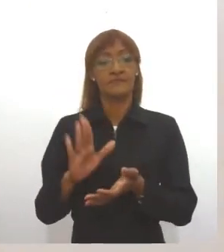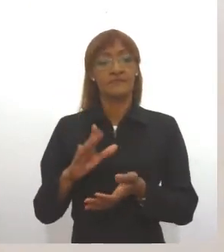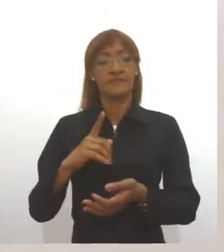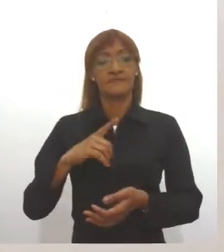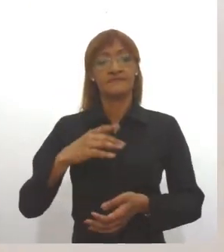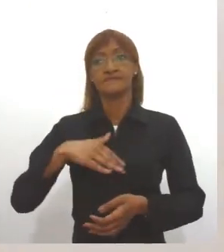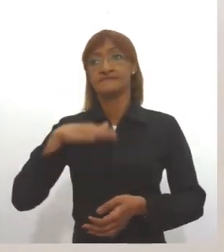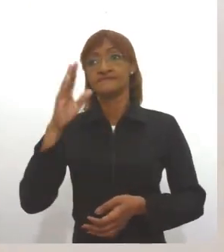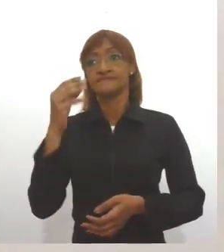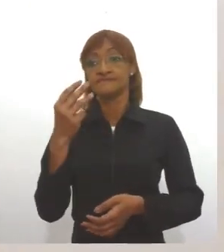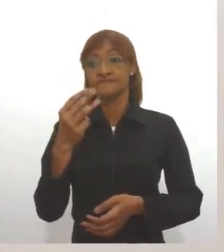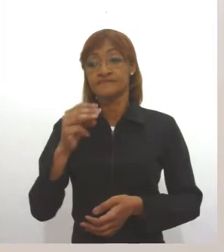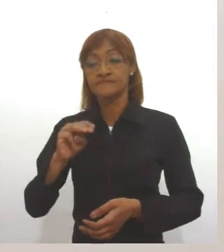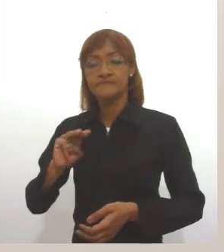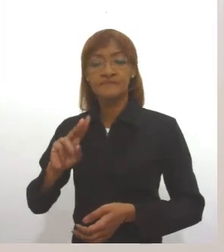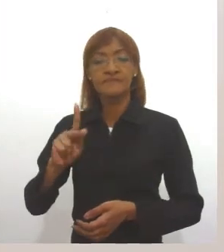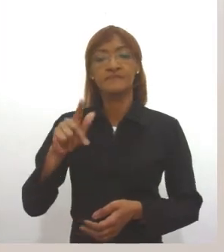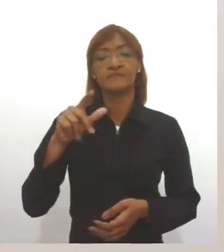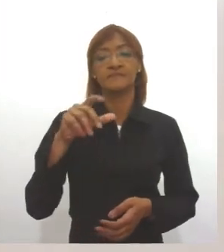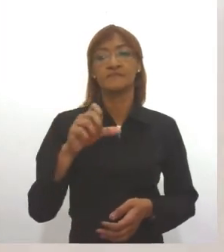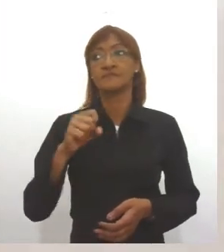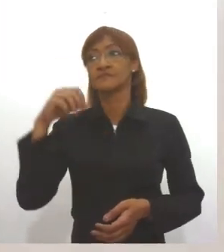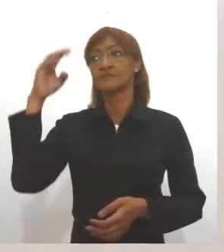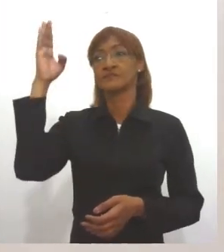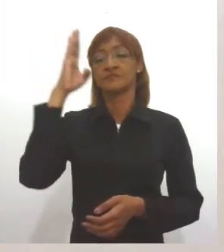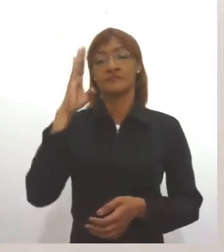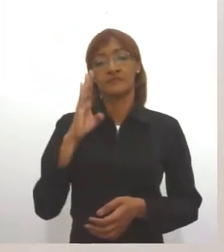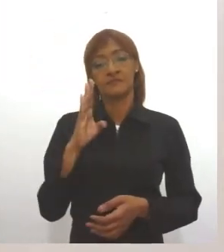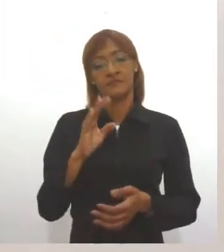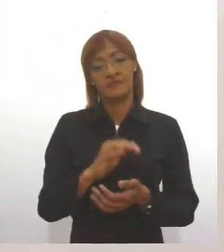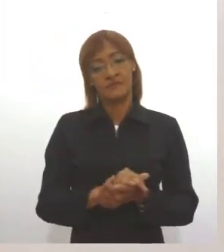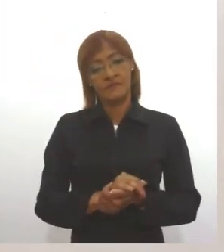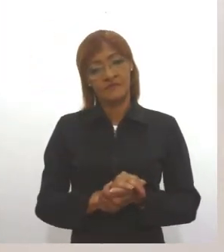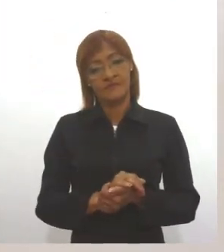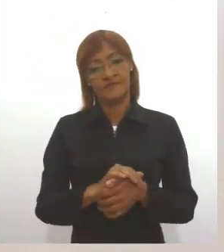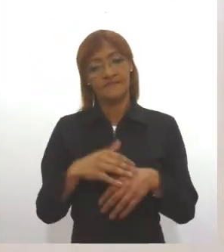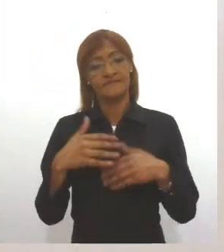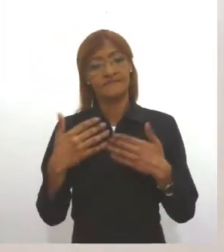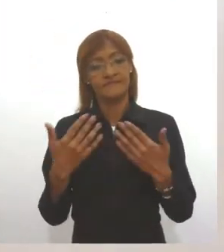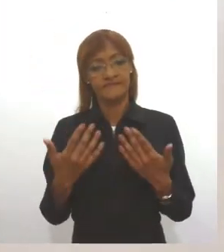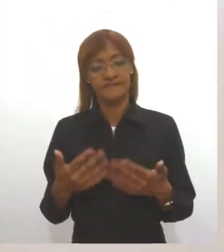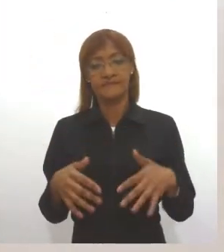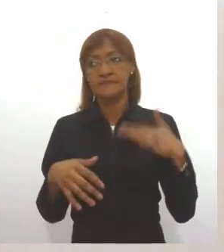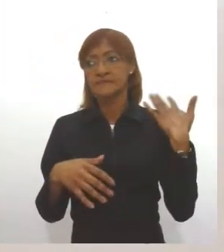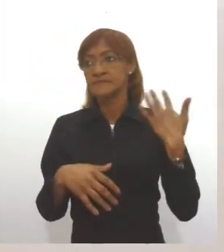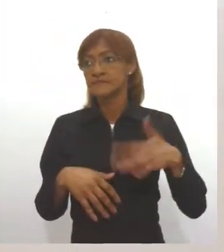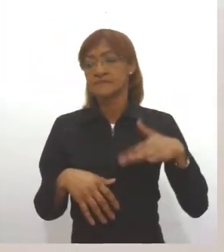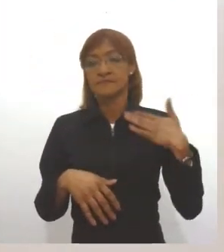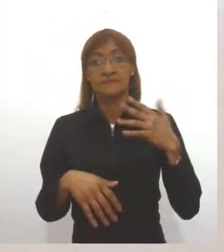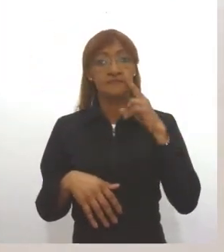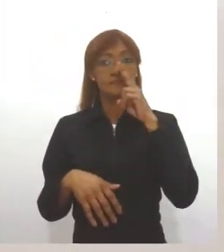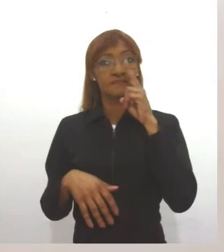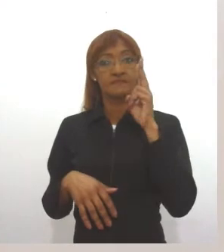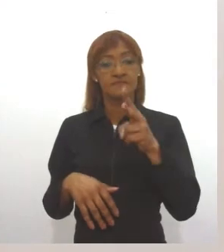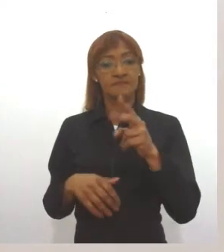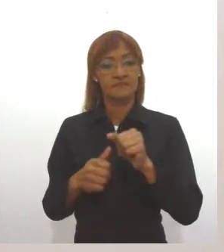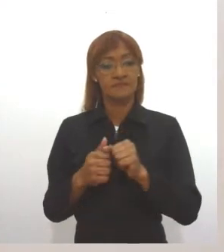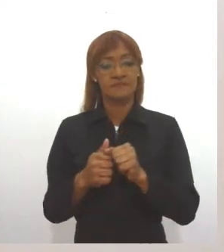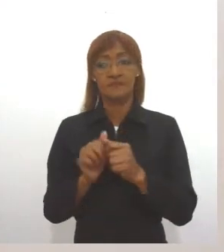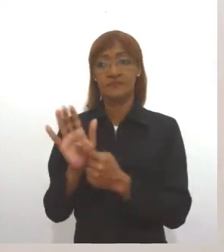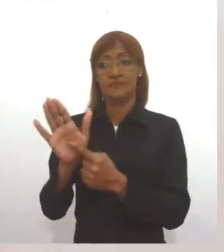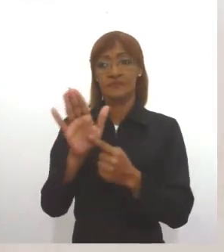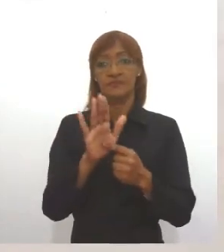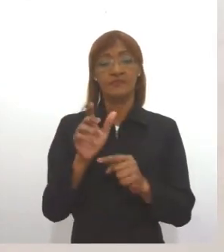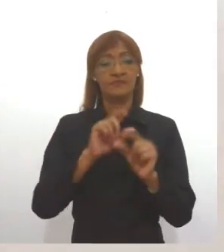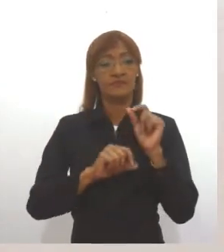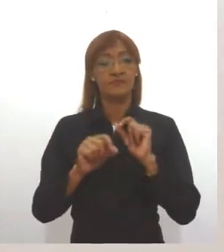3 milhões de atendimentos em todo o Brasil. Então, assim, é um número assim, muito grande, que demonstra a necessidade que as